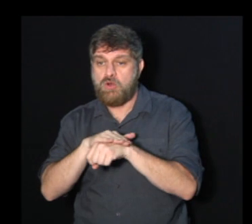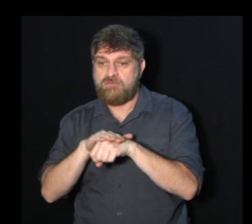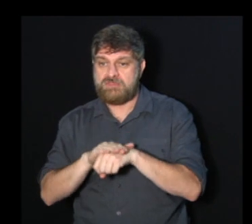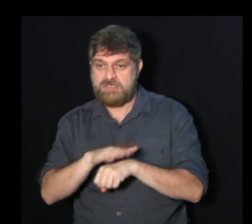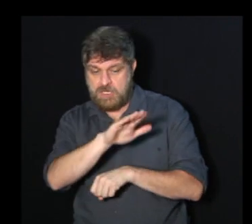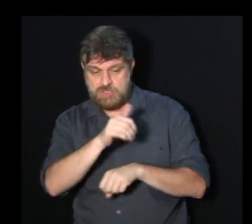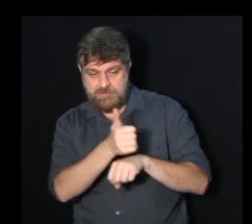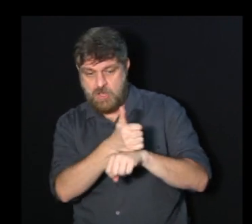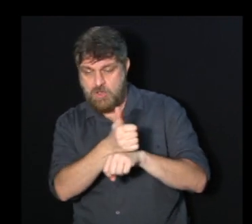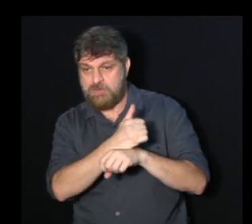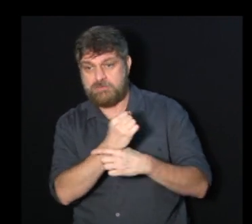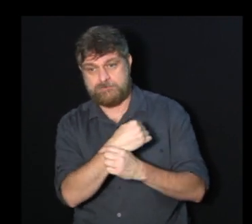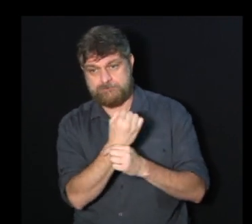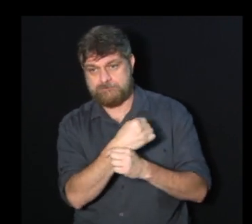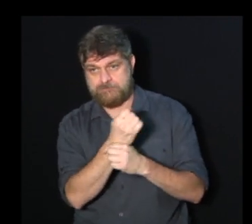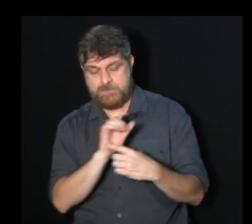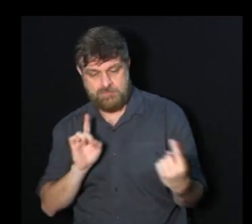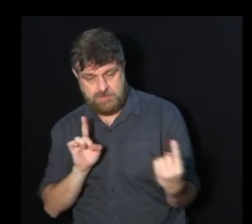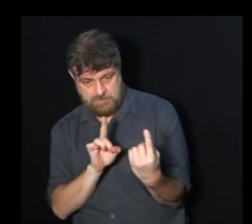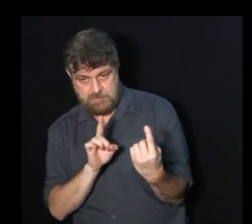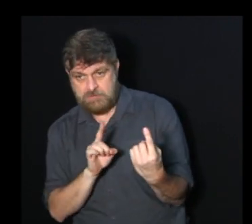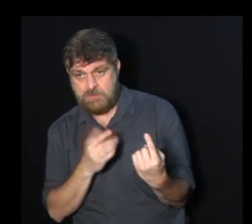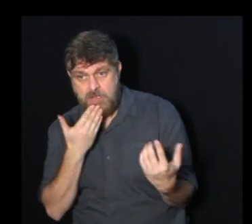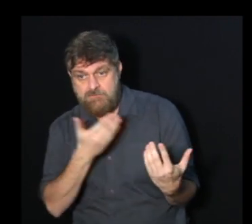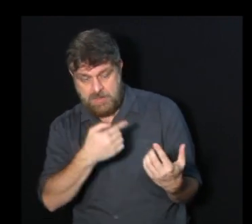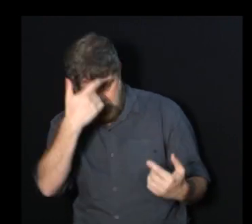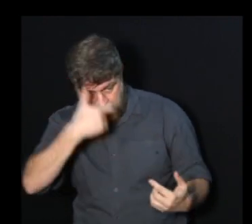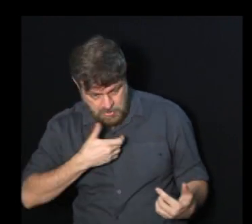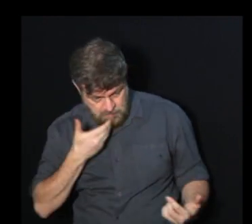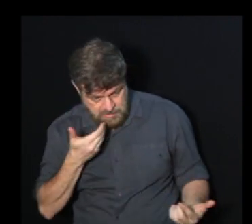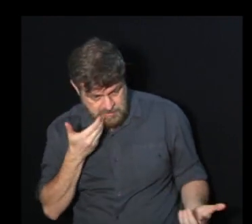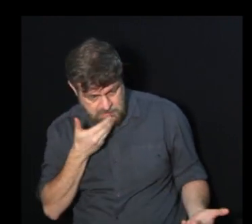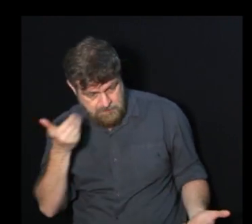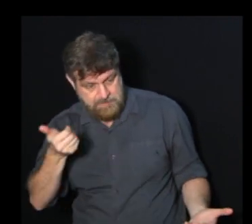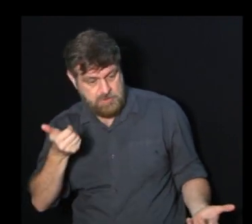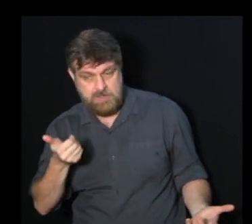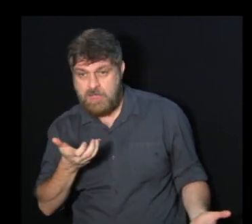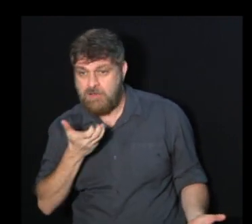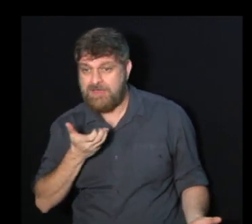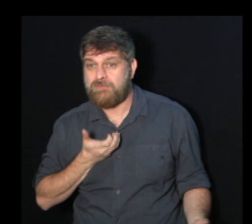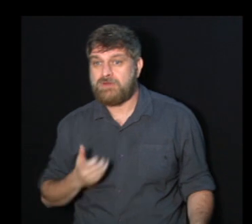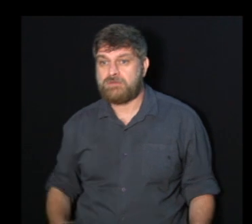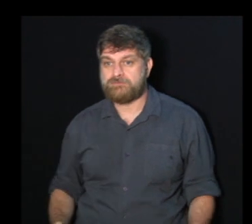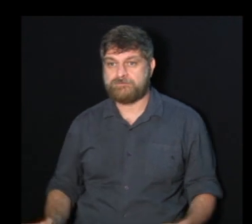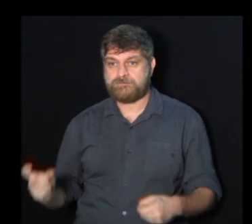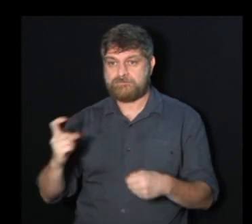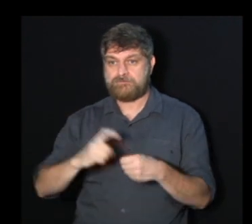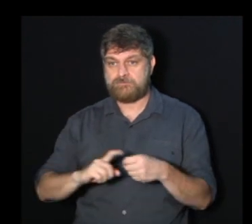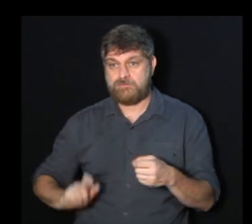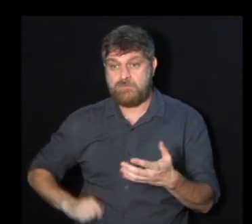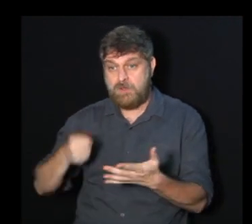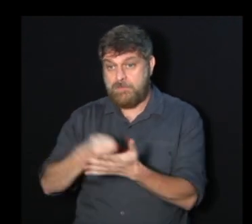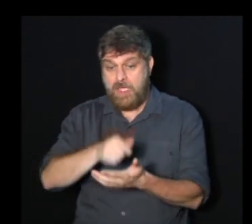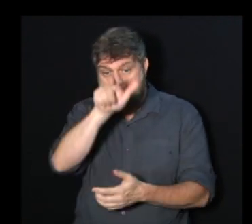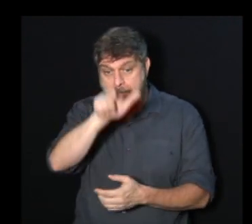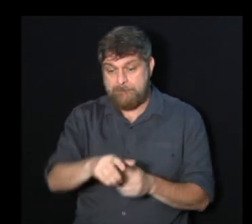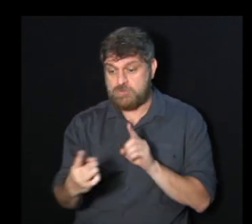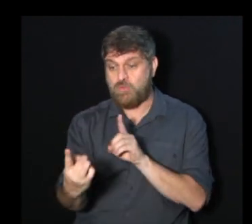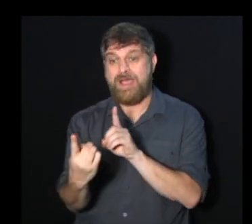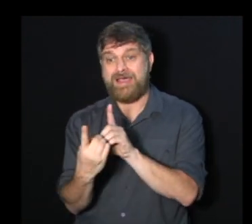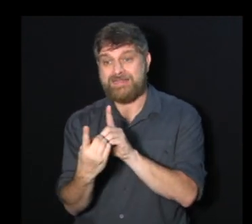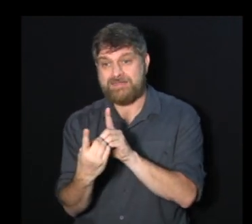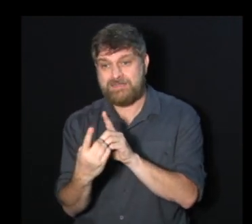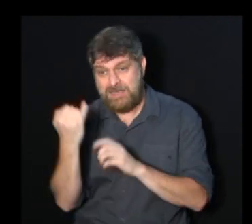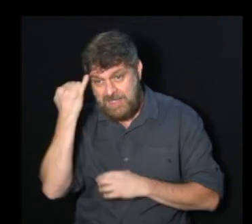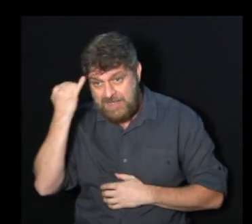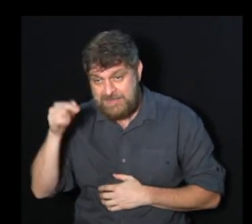não é errado você cobrar, até porque nem se for no SUS ou se for um serviço particular, o cara está lá para te atender. Então a ideia é essa,